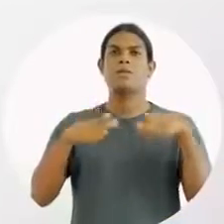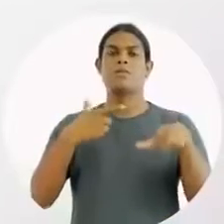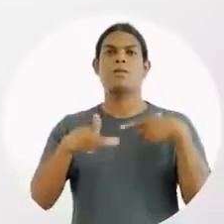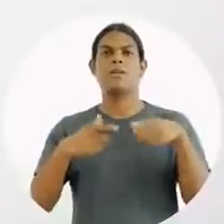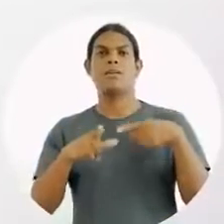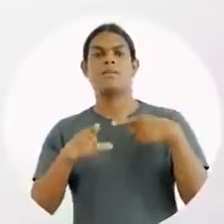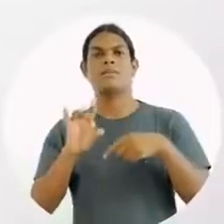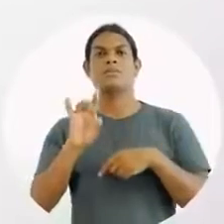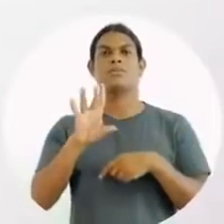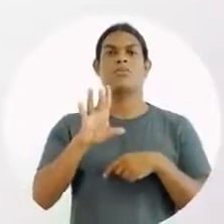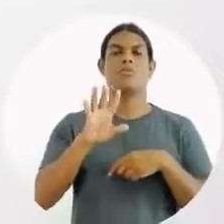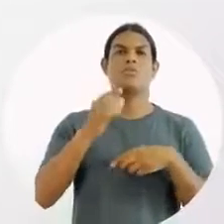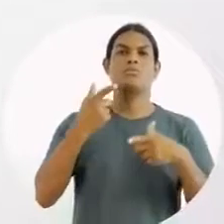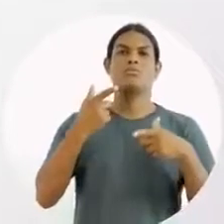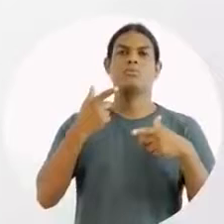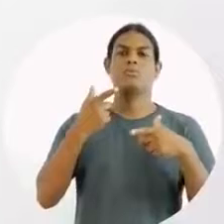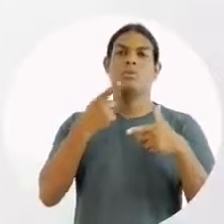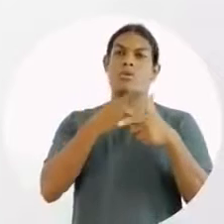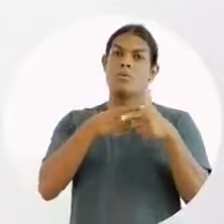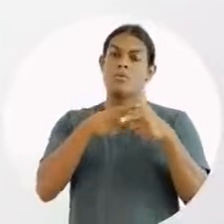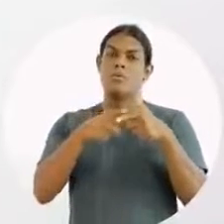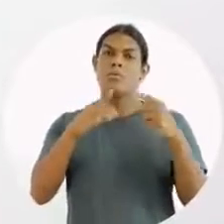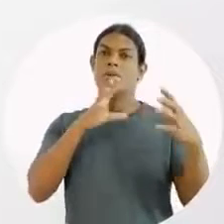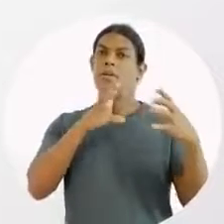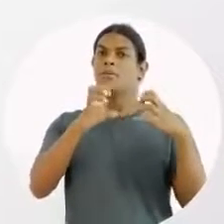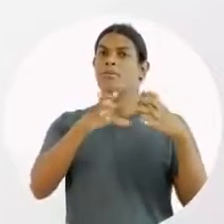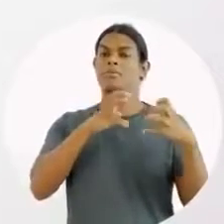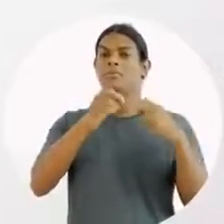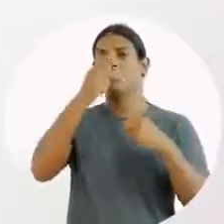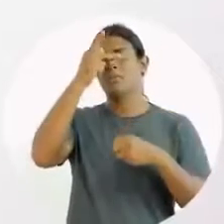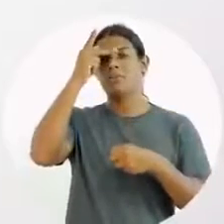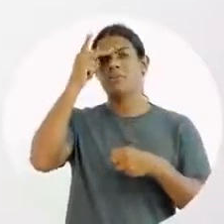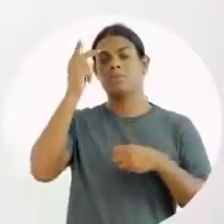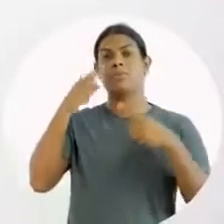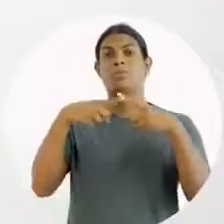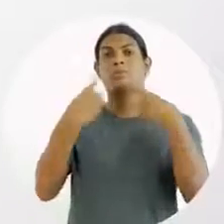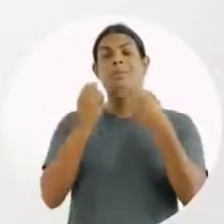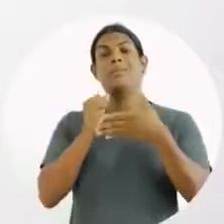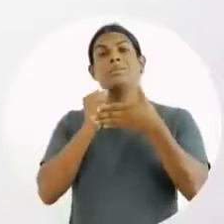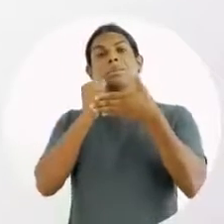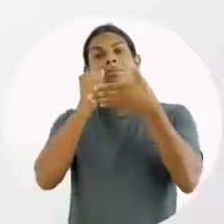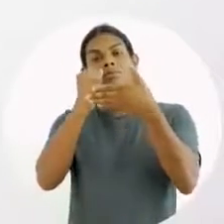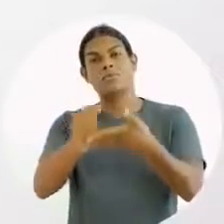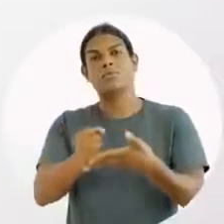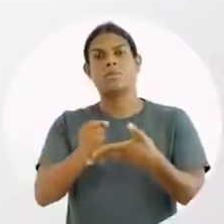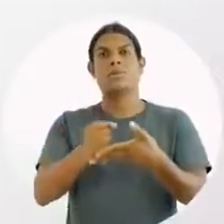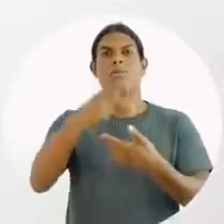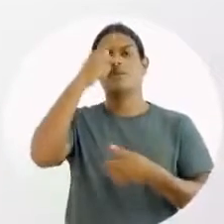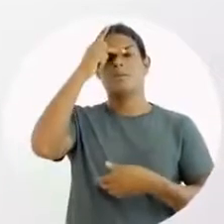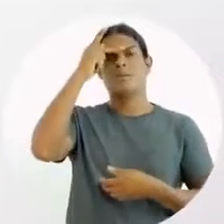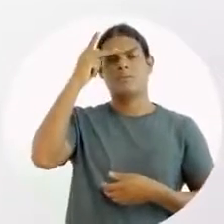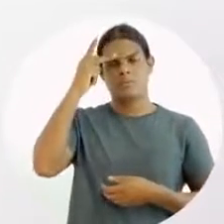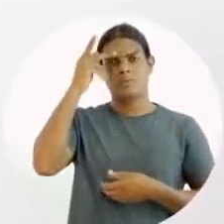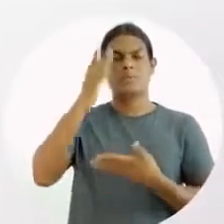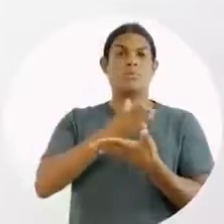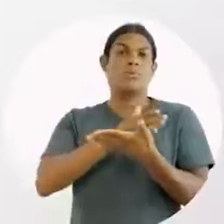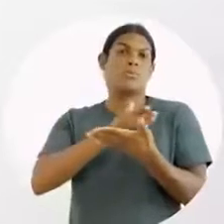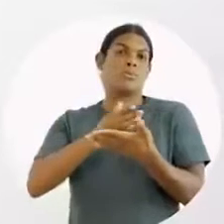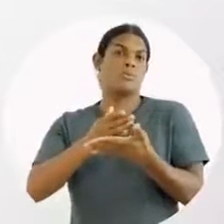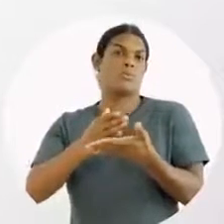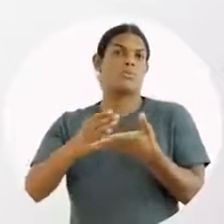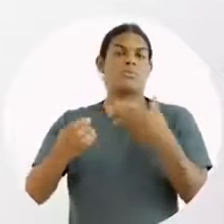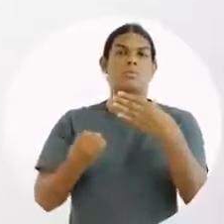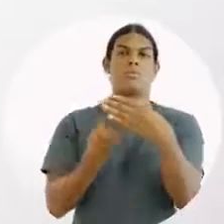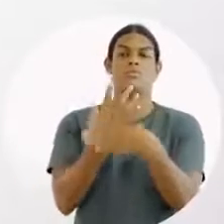Ele também funcionava em prol das pessoas. Então, foi nesse momento que começou a existir todas as atividades inerentes à área de recursos